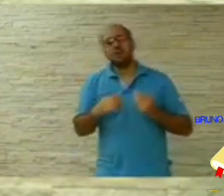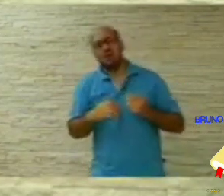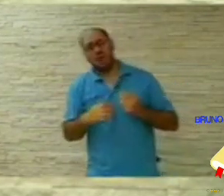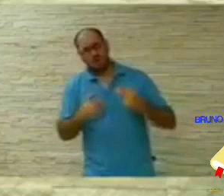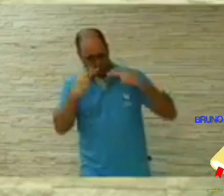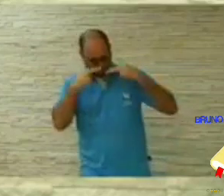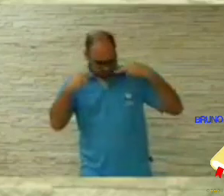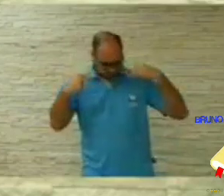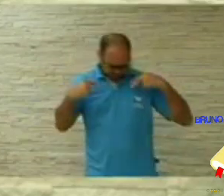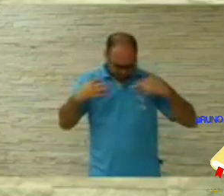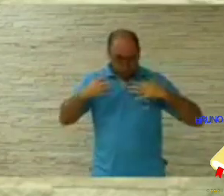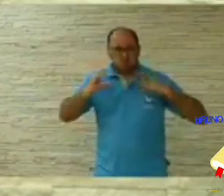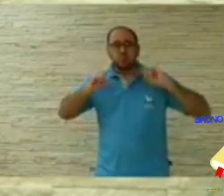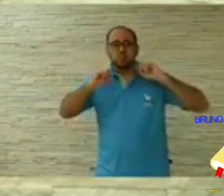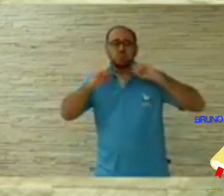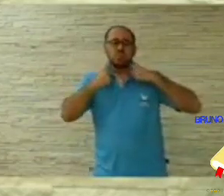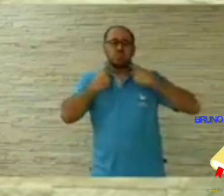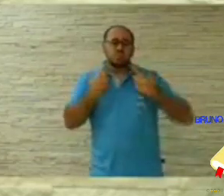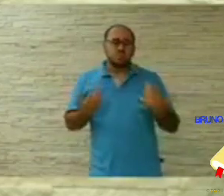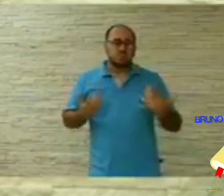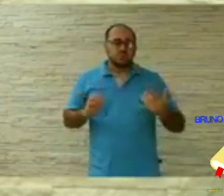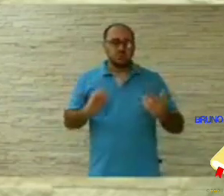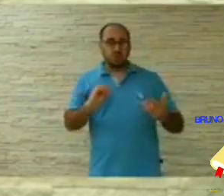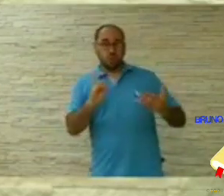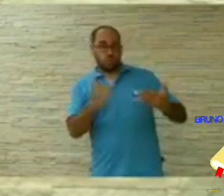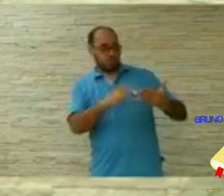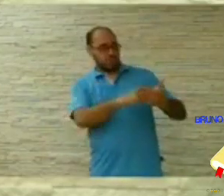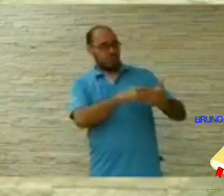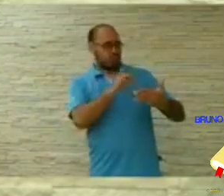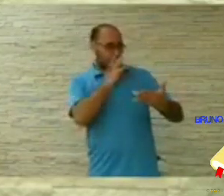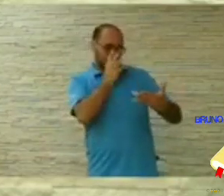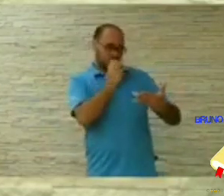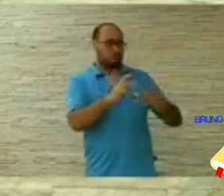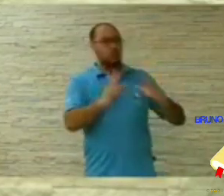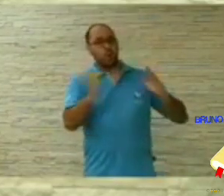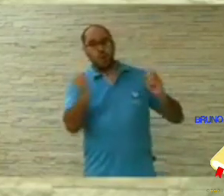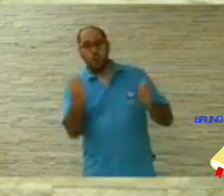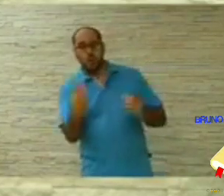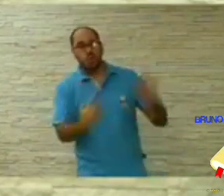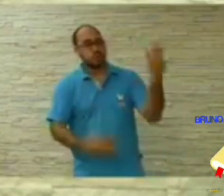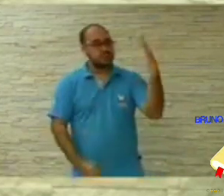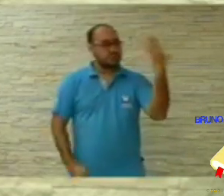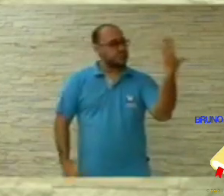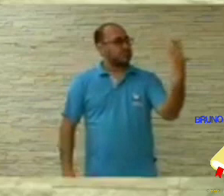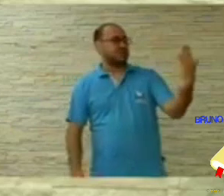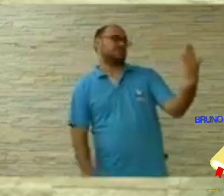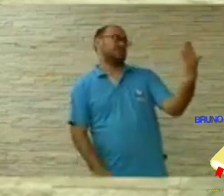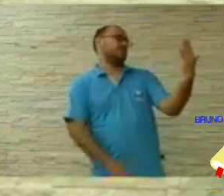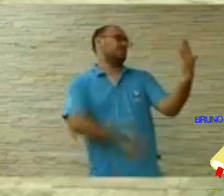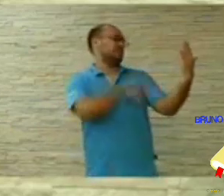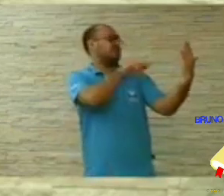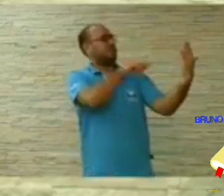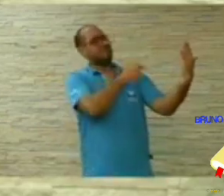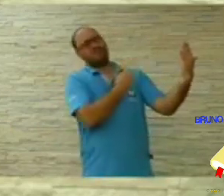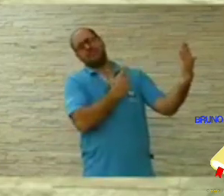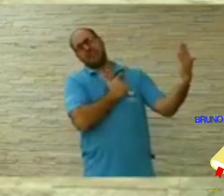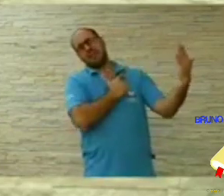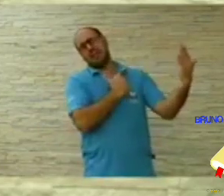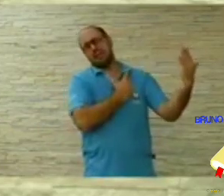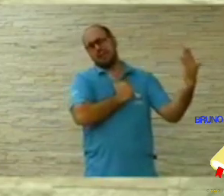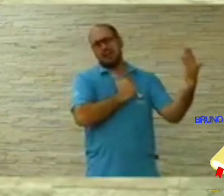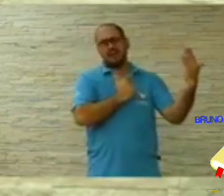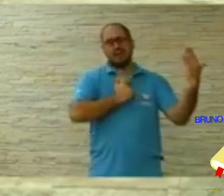olhando para uma fotografia sua. Quando você começa a fazer uma reflexão, uma análise da sua